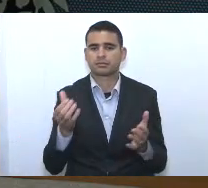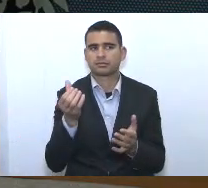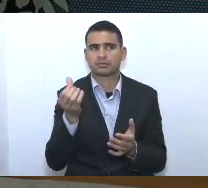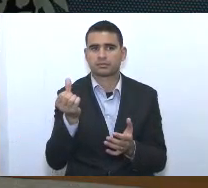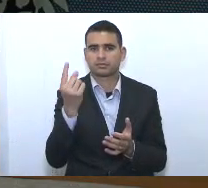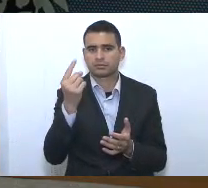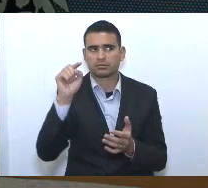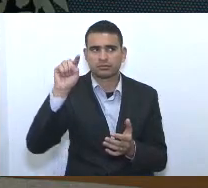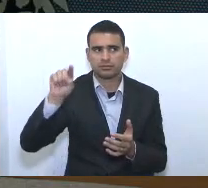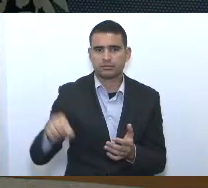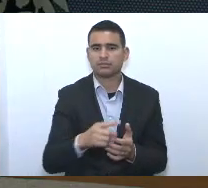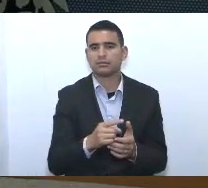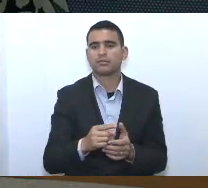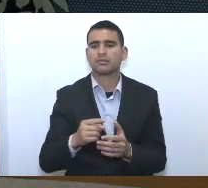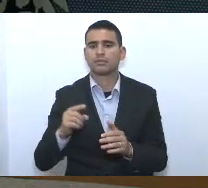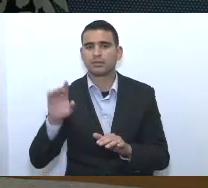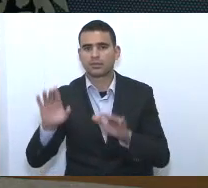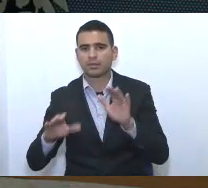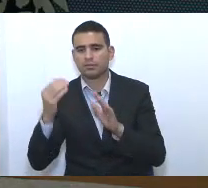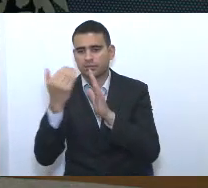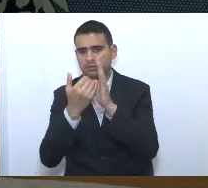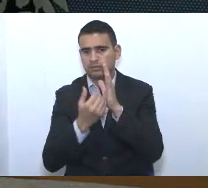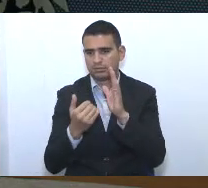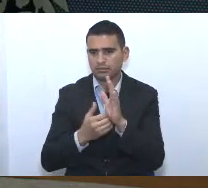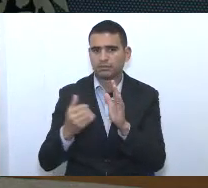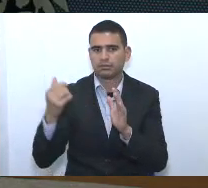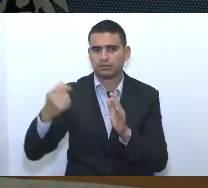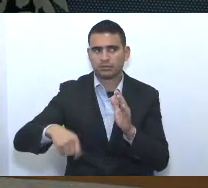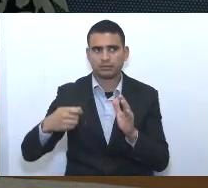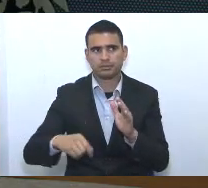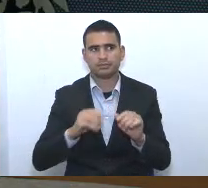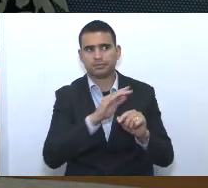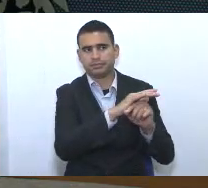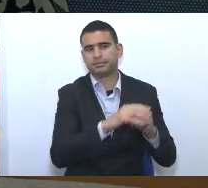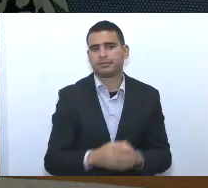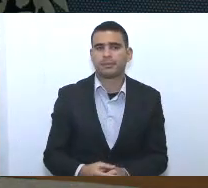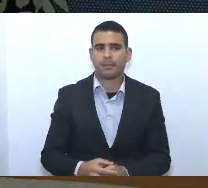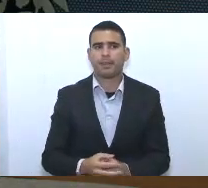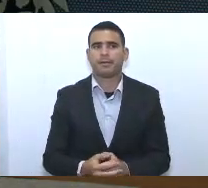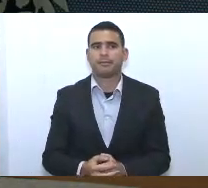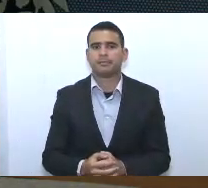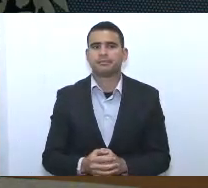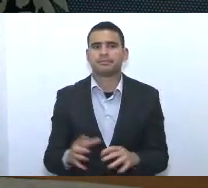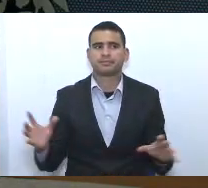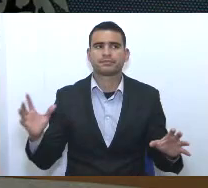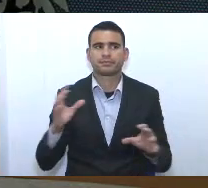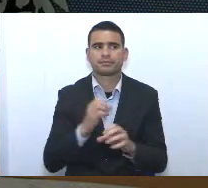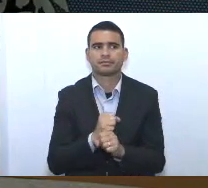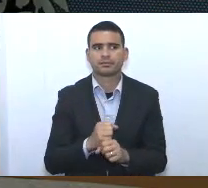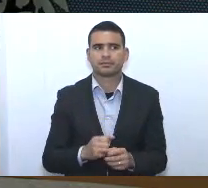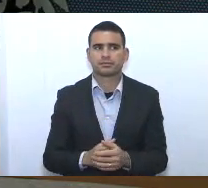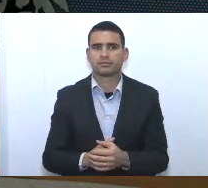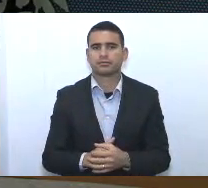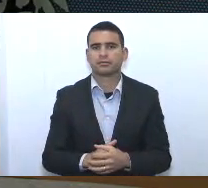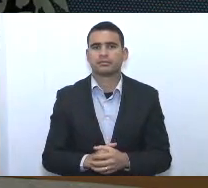61.923 processos administrativos ao DAGE, num total, como manifestações consultivas,